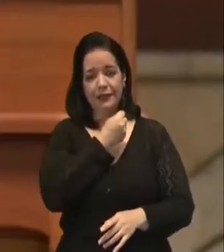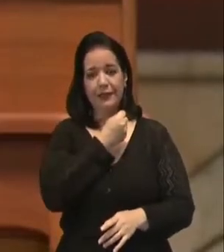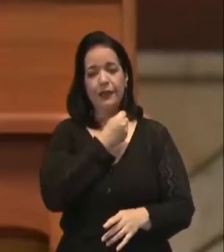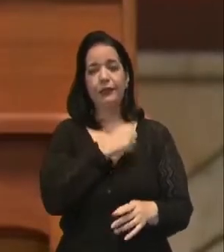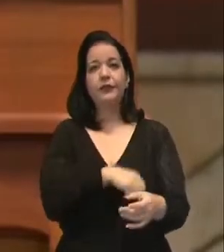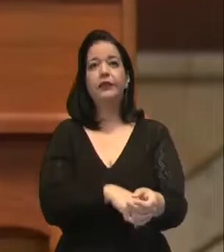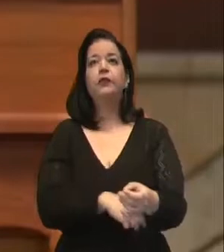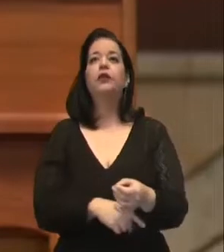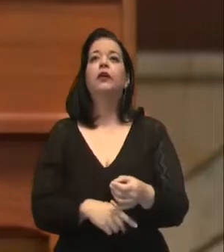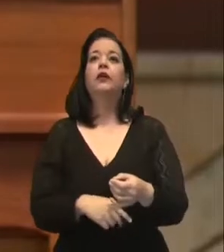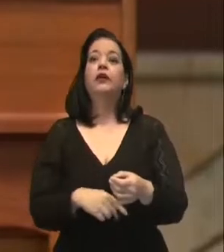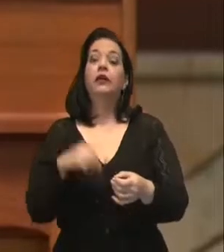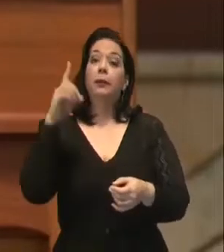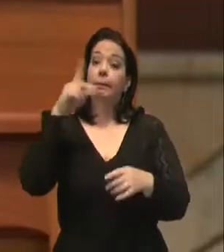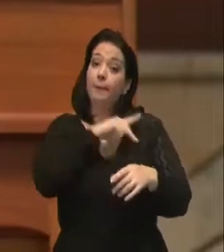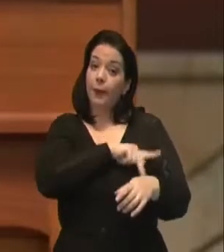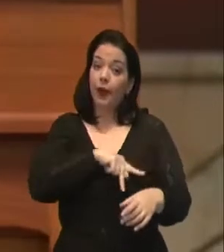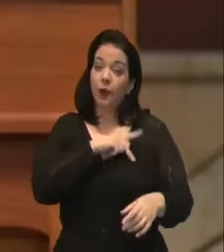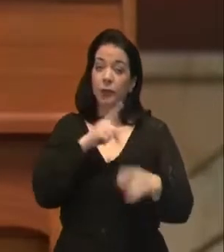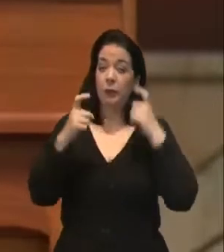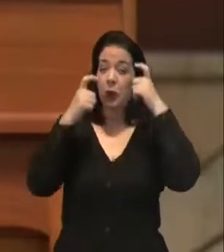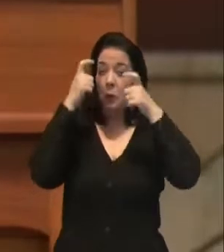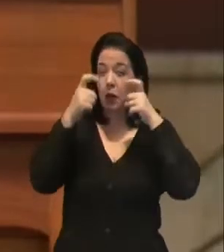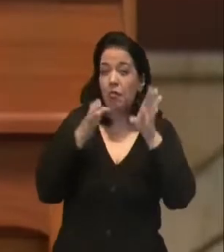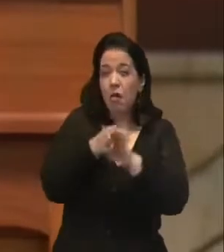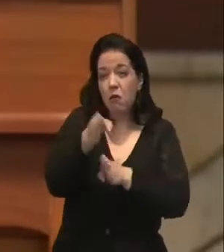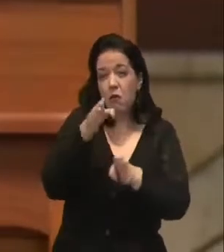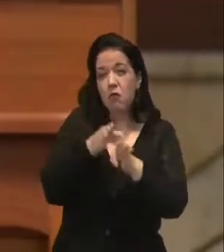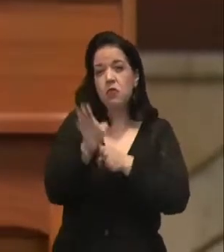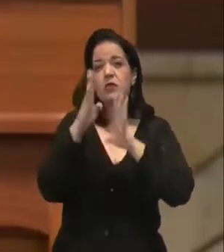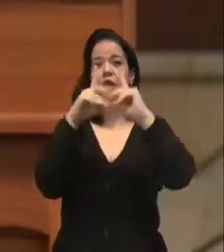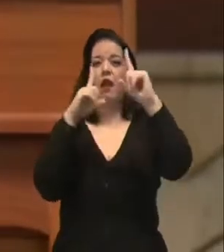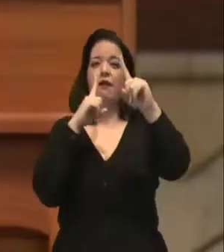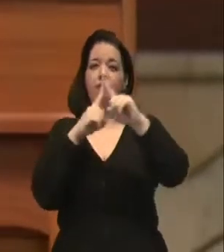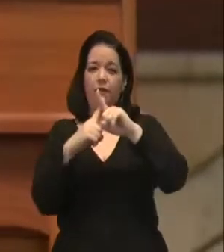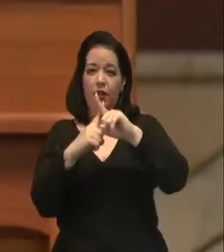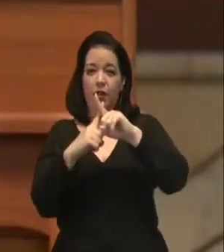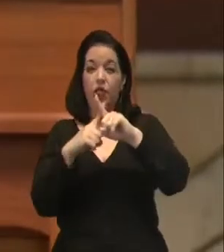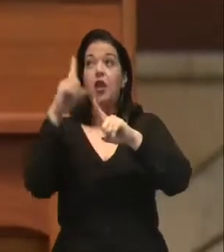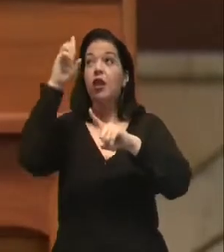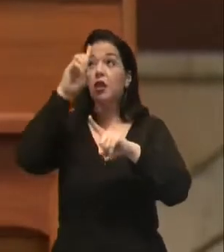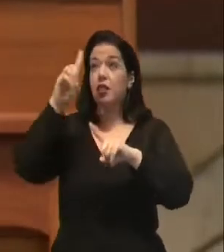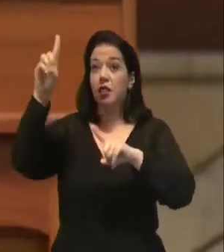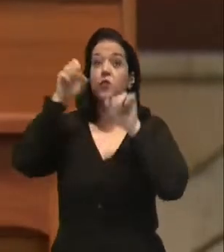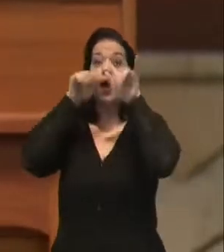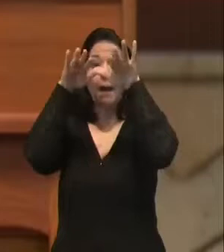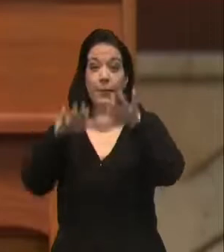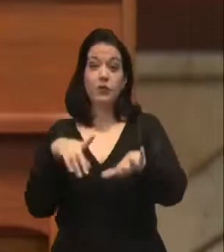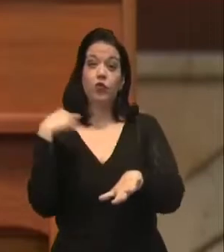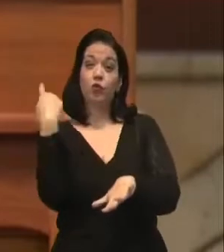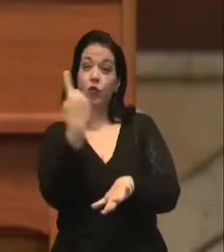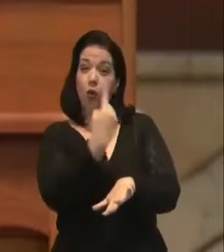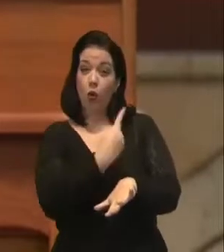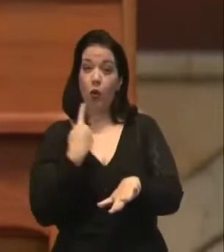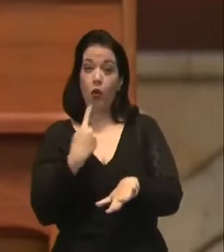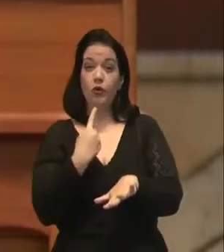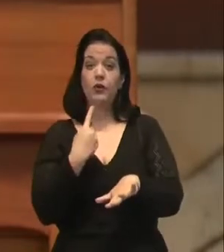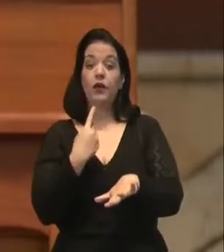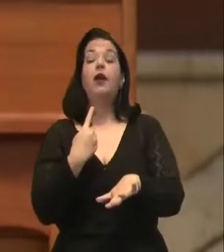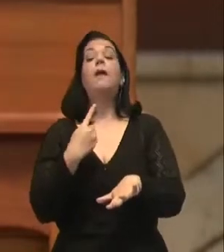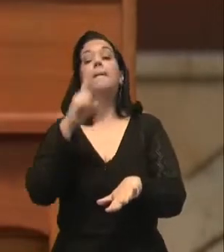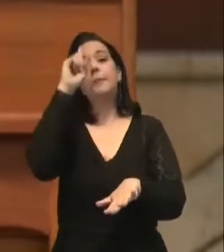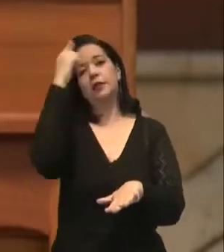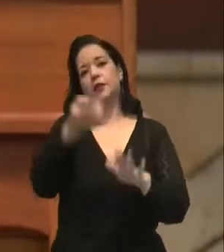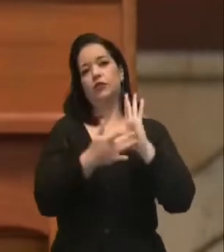igreja, daquilo que Deus fez em Jesus por nós, pela sua igreja. Por isso é que nós